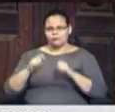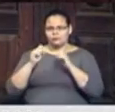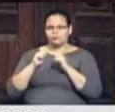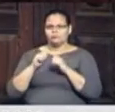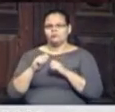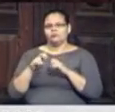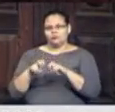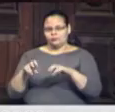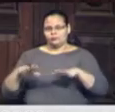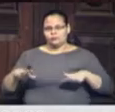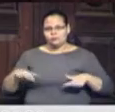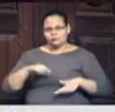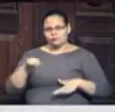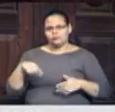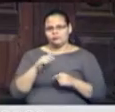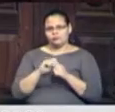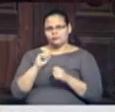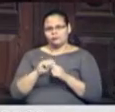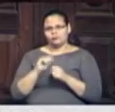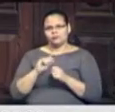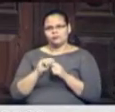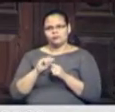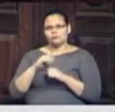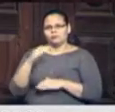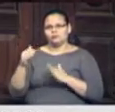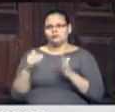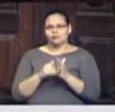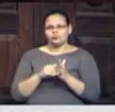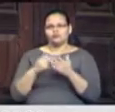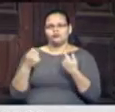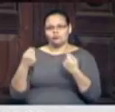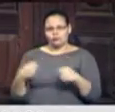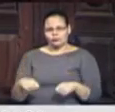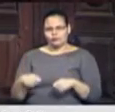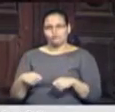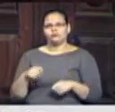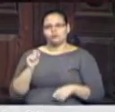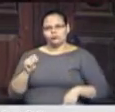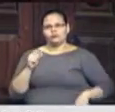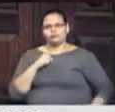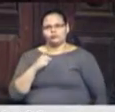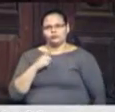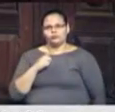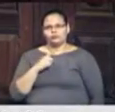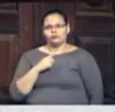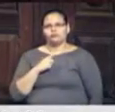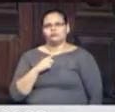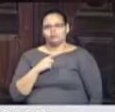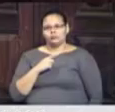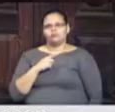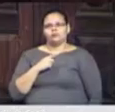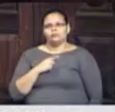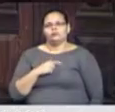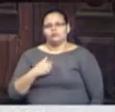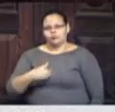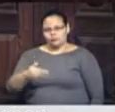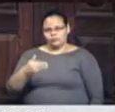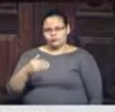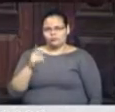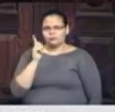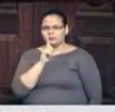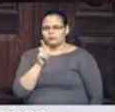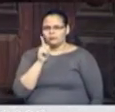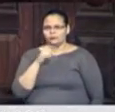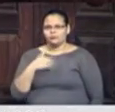a gente fazer exatamente tudo o que for possível para que haja ressonância naquilo que lá foi